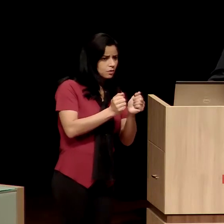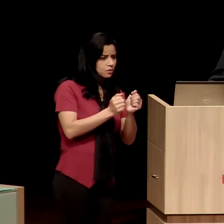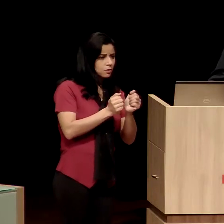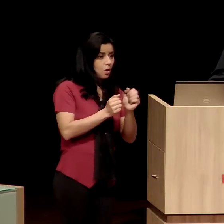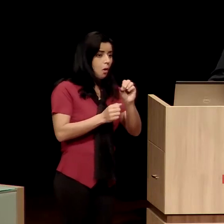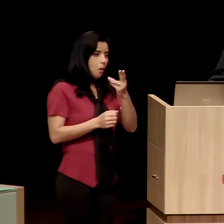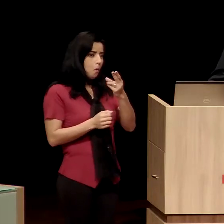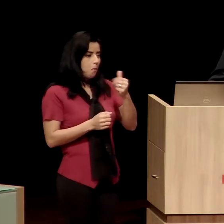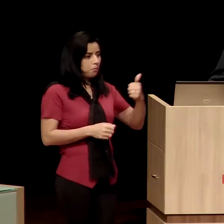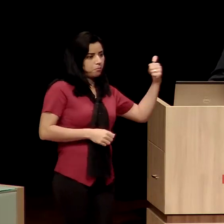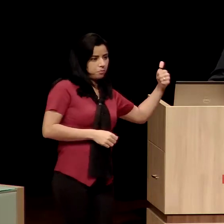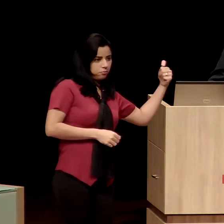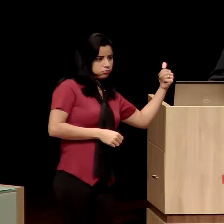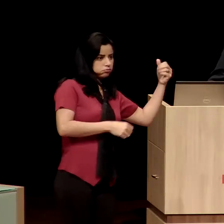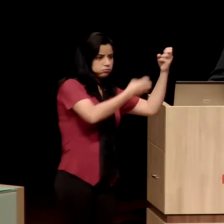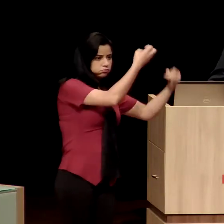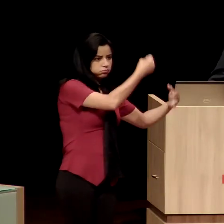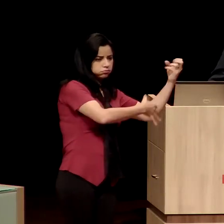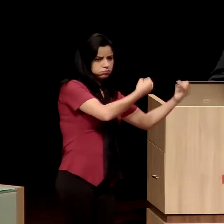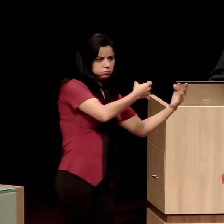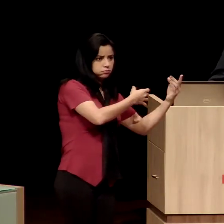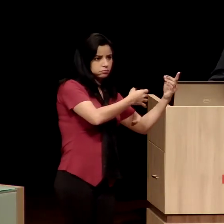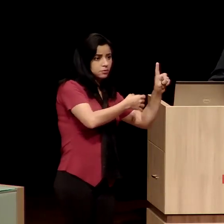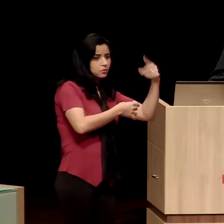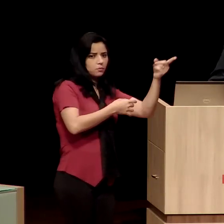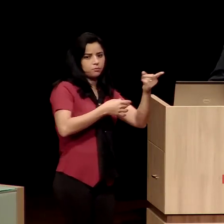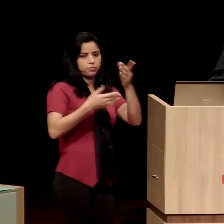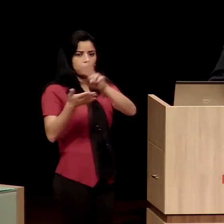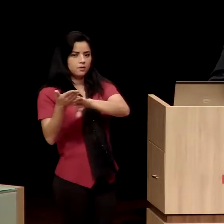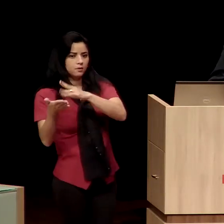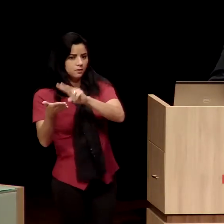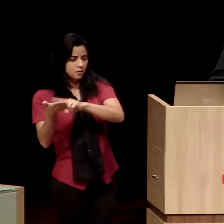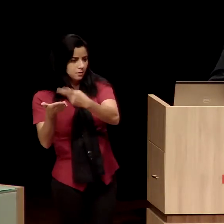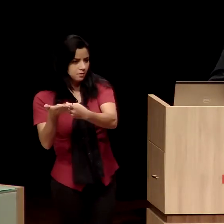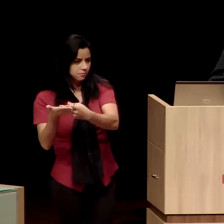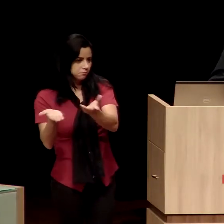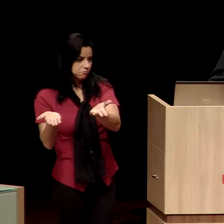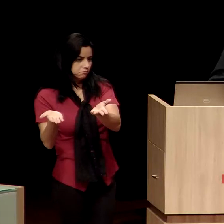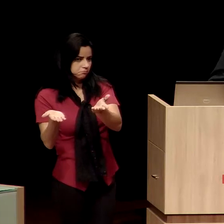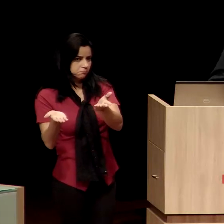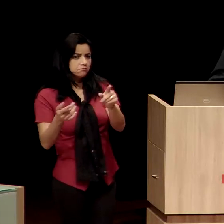e outra pessoa interpreta? O que vocês acham?